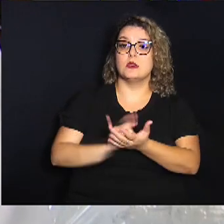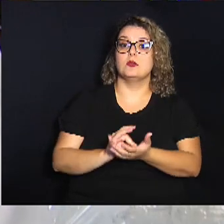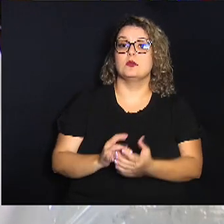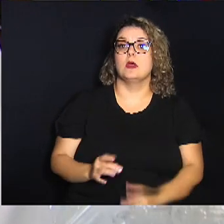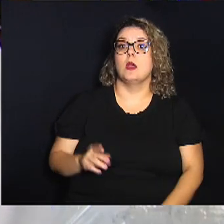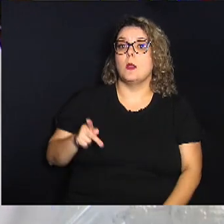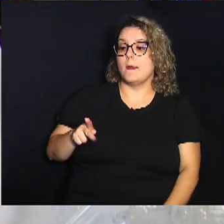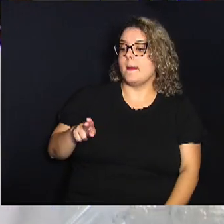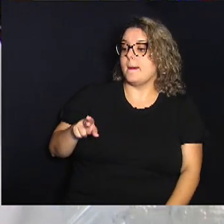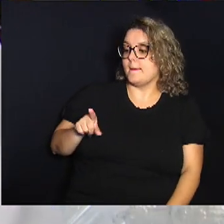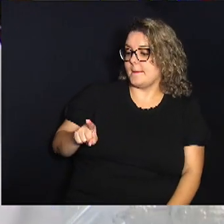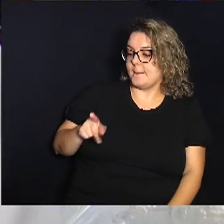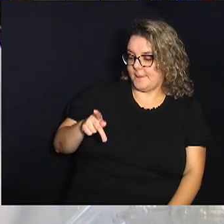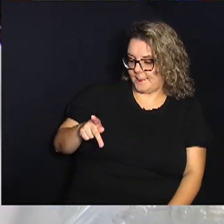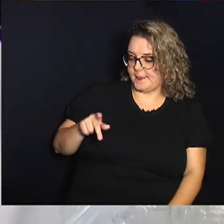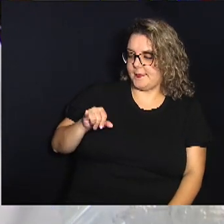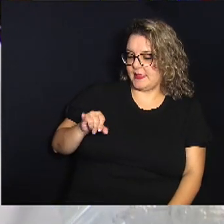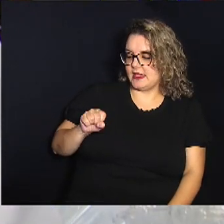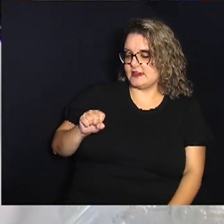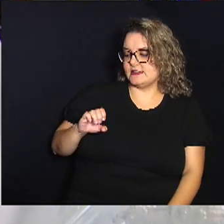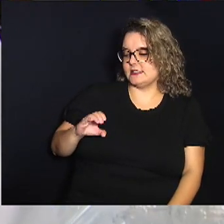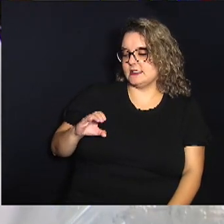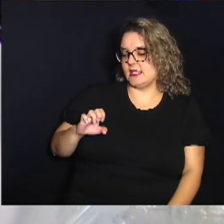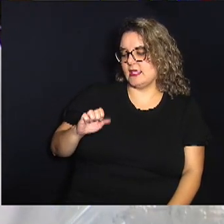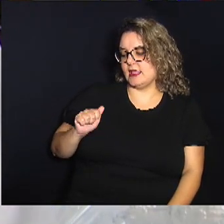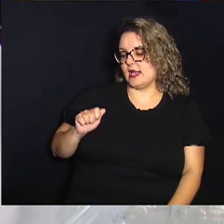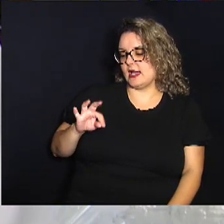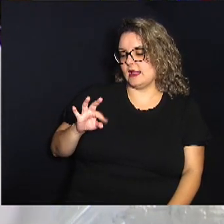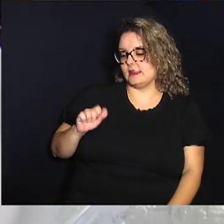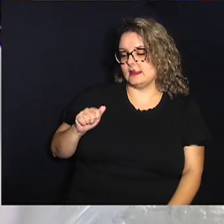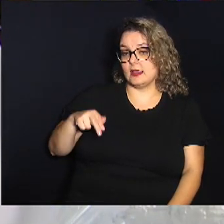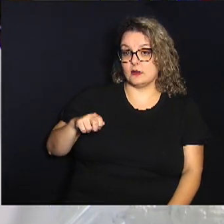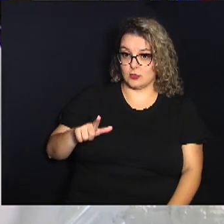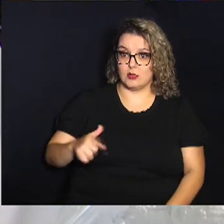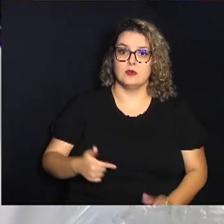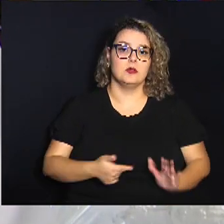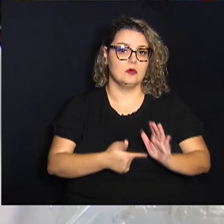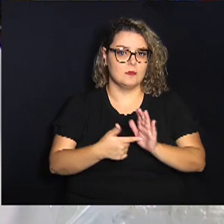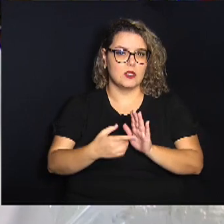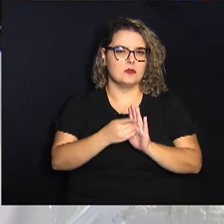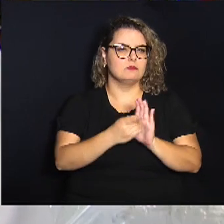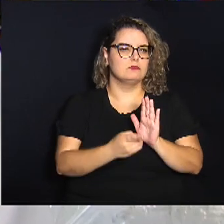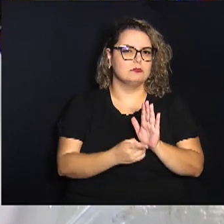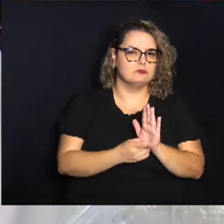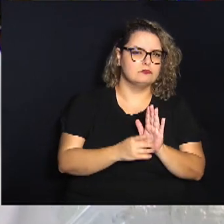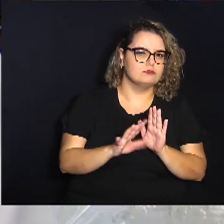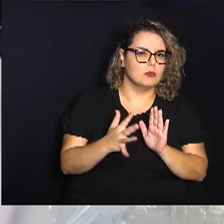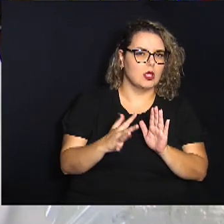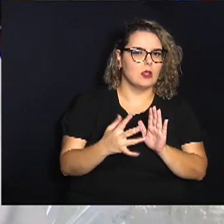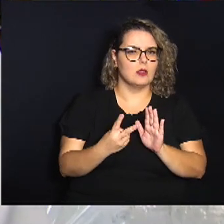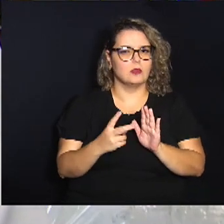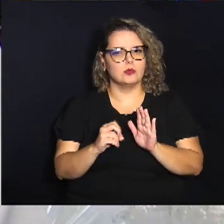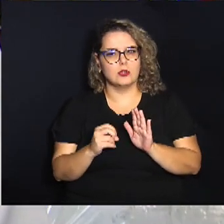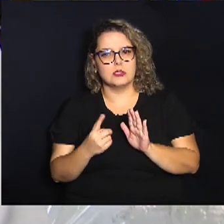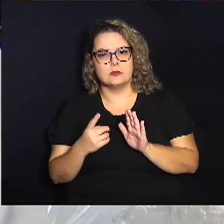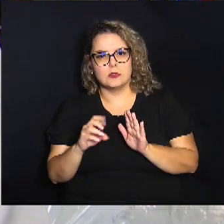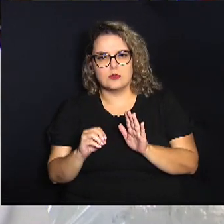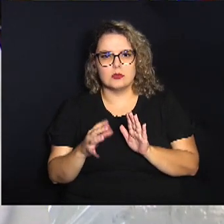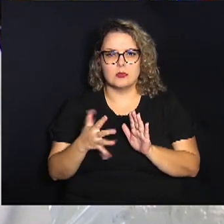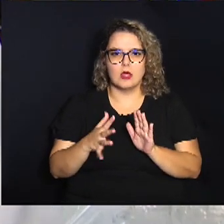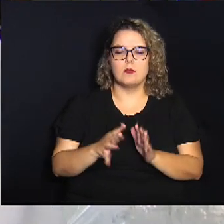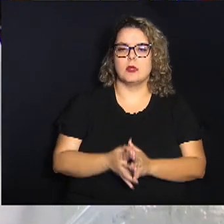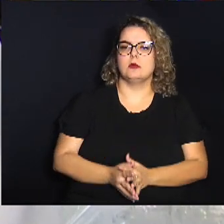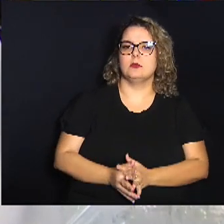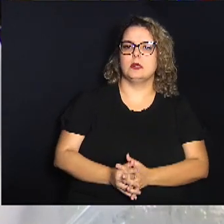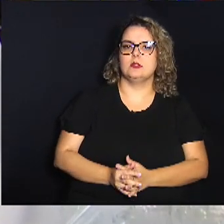Piseatanol e esse composto já foi mostrado pela década de 2010, por volta de 2010, que